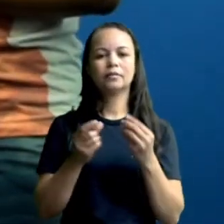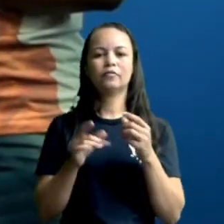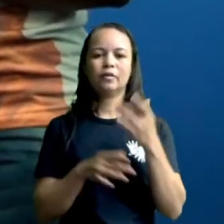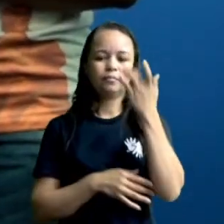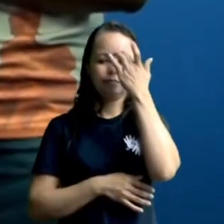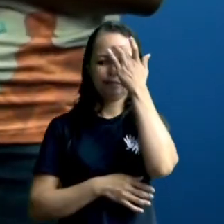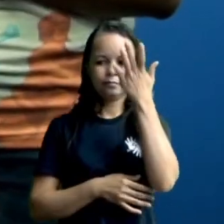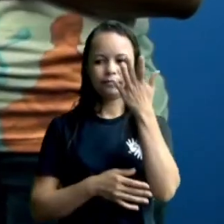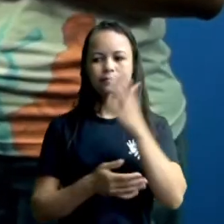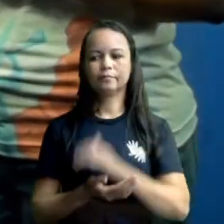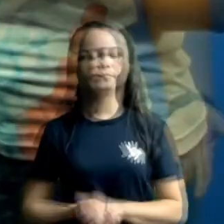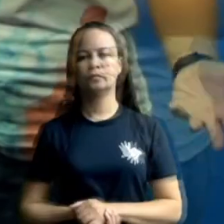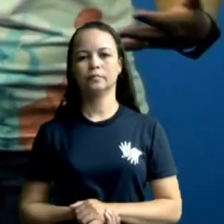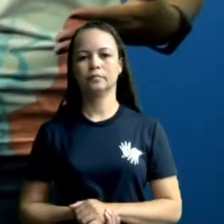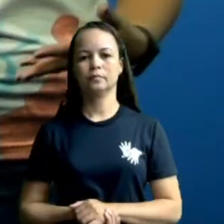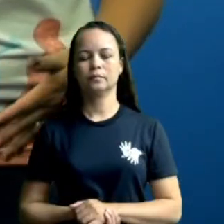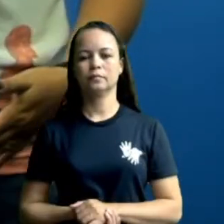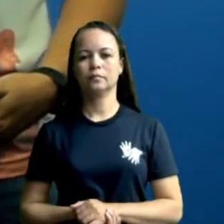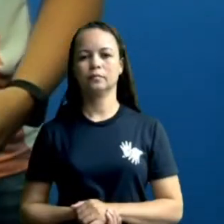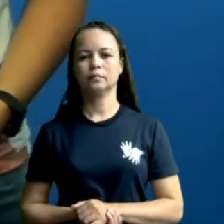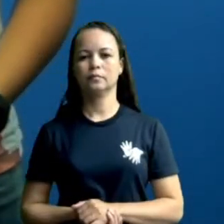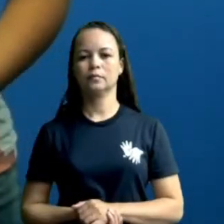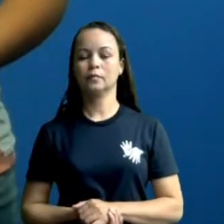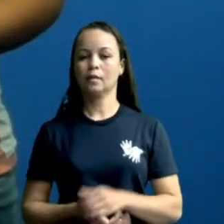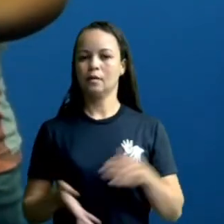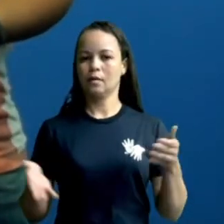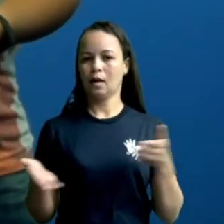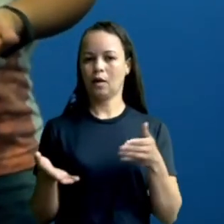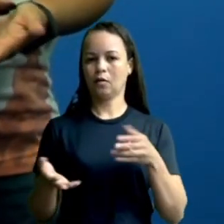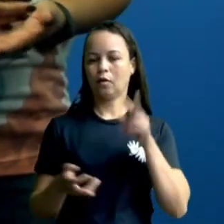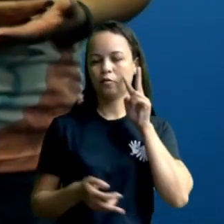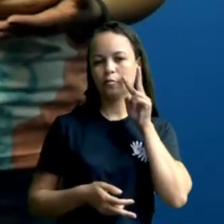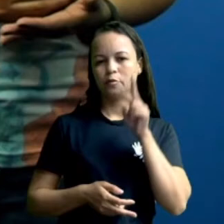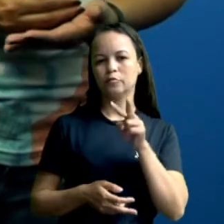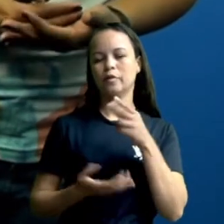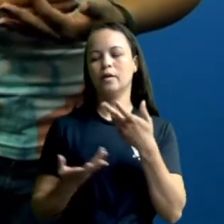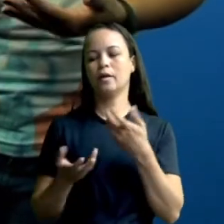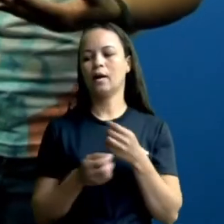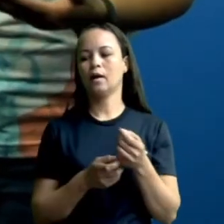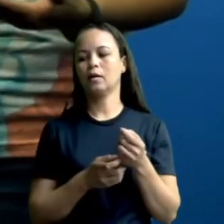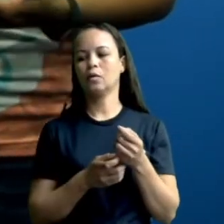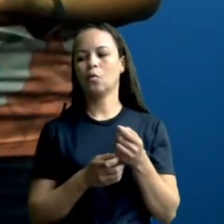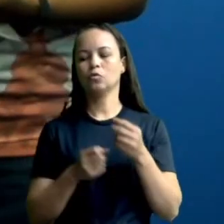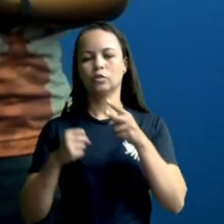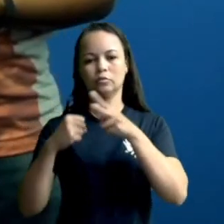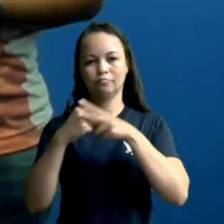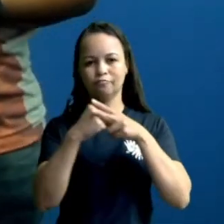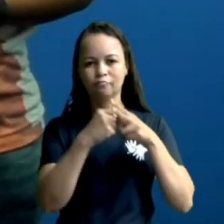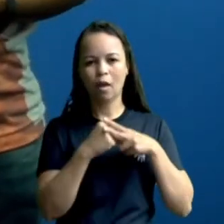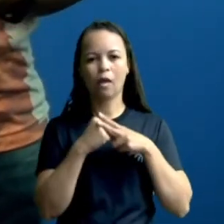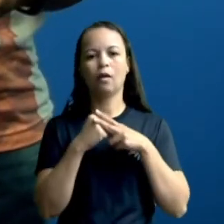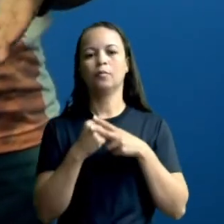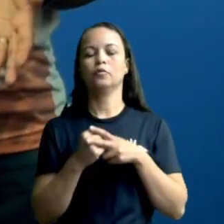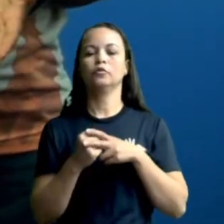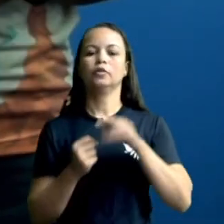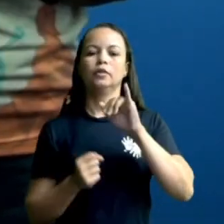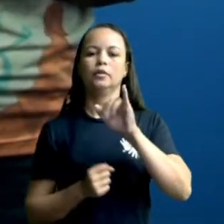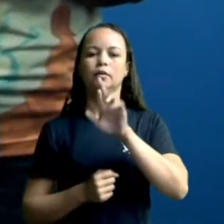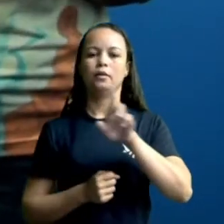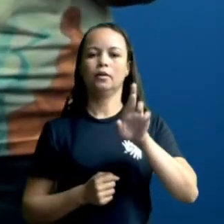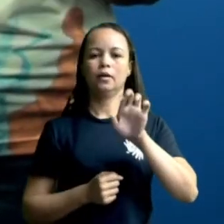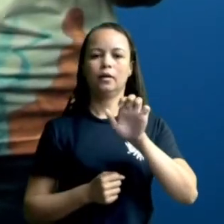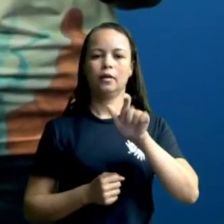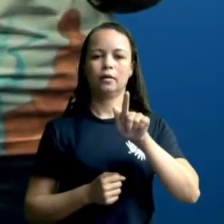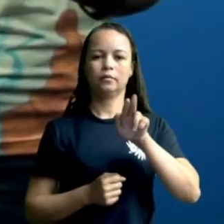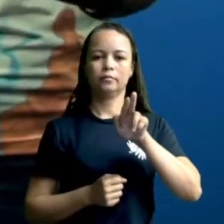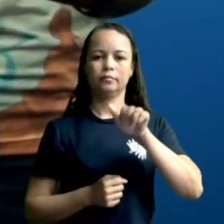certo? E agora a gente vai ver a conjugação dos verbos irregulares, certo? Toda